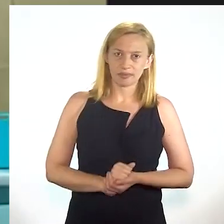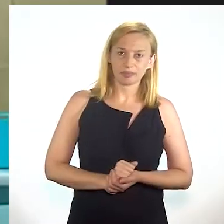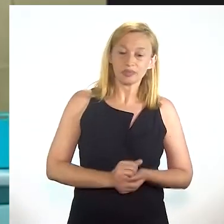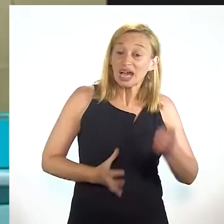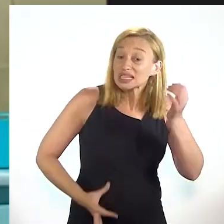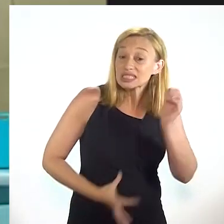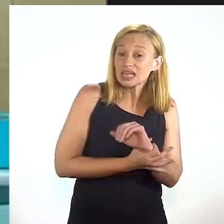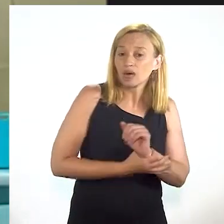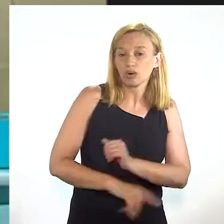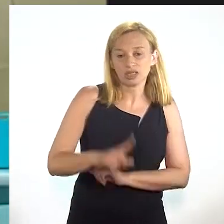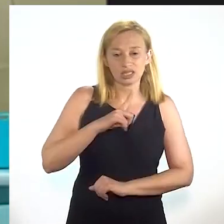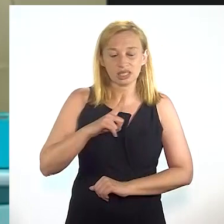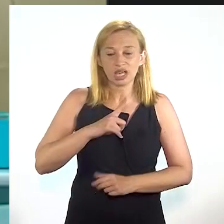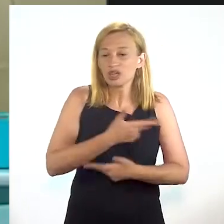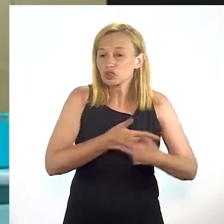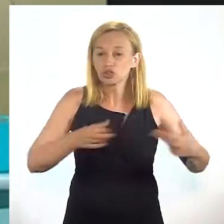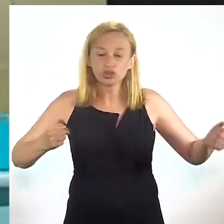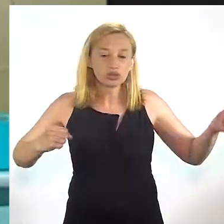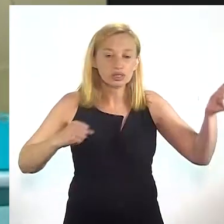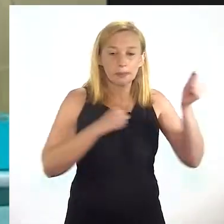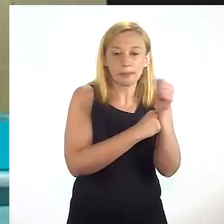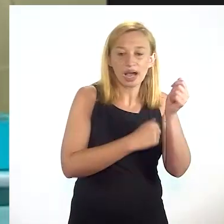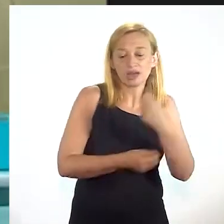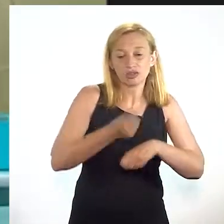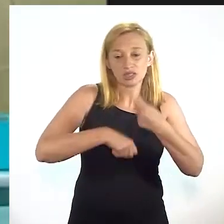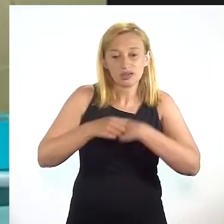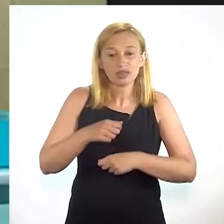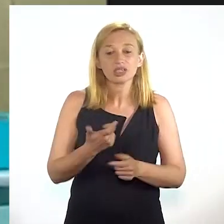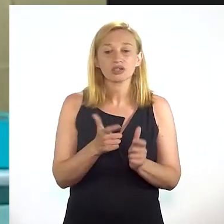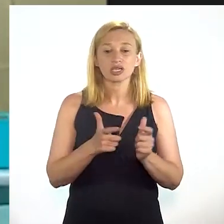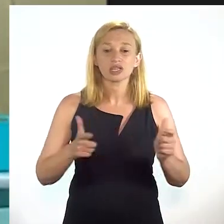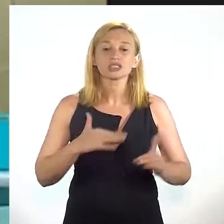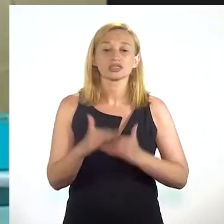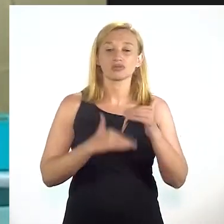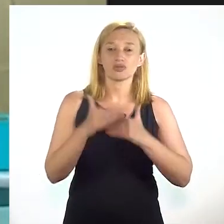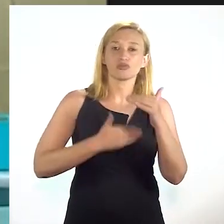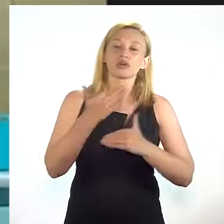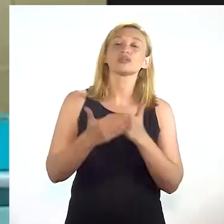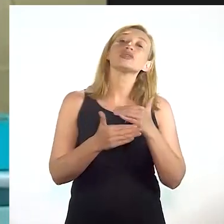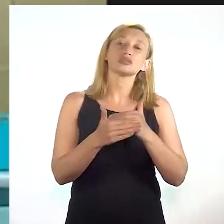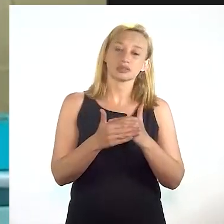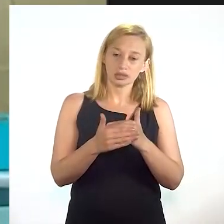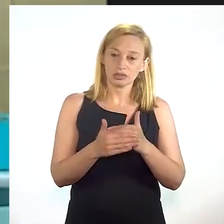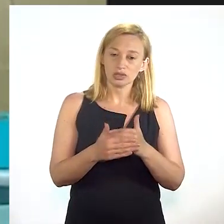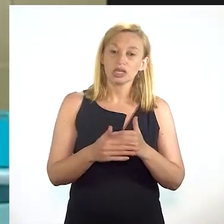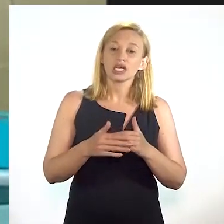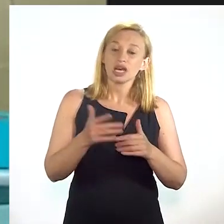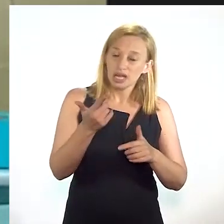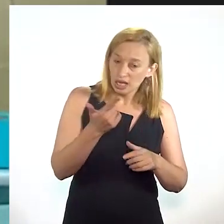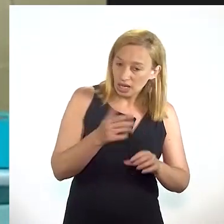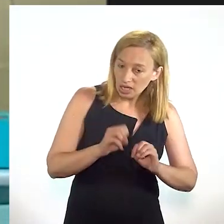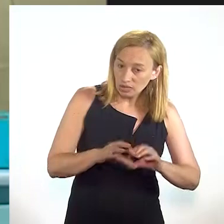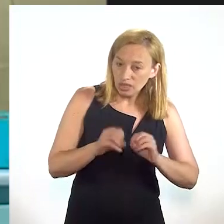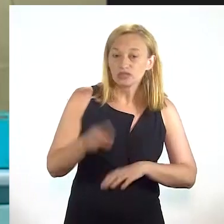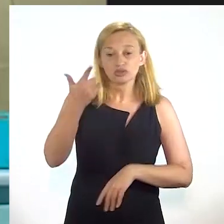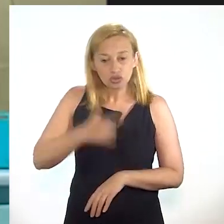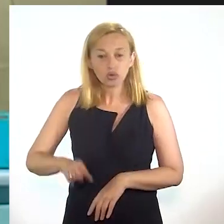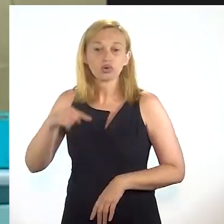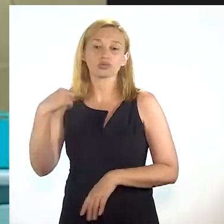se prevenir. E os nossos negócios de impacto social vão ter uma grande relevância nesse processo